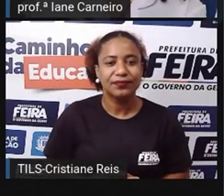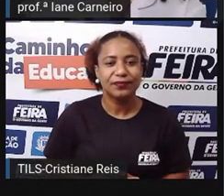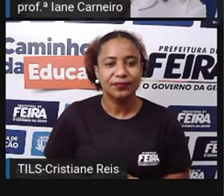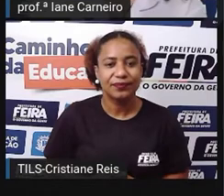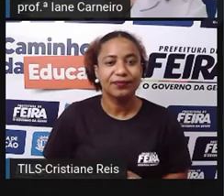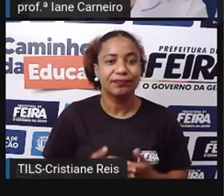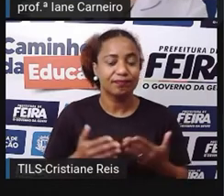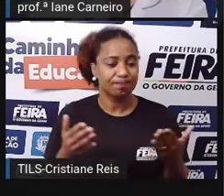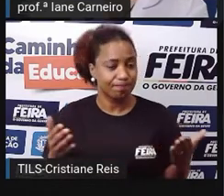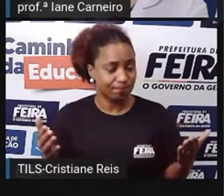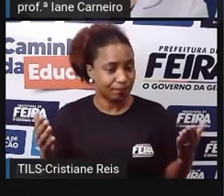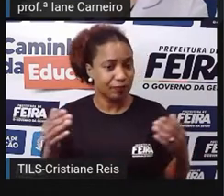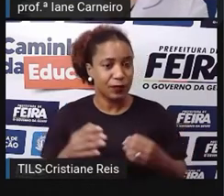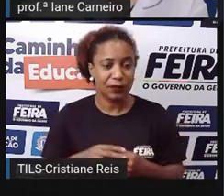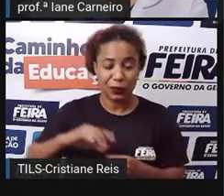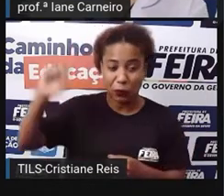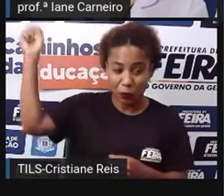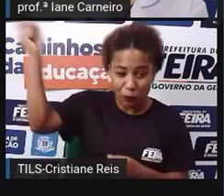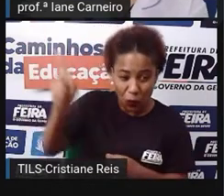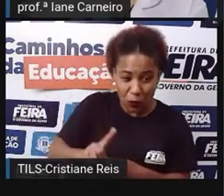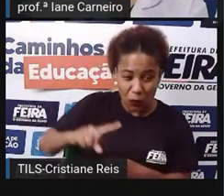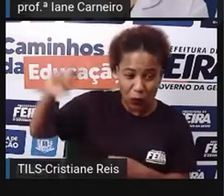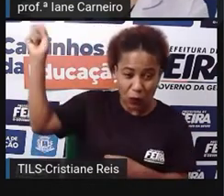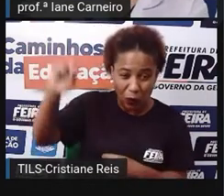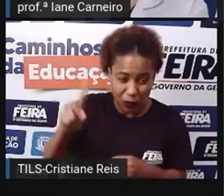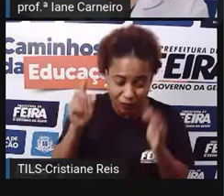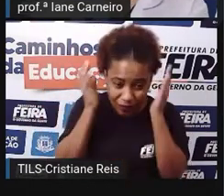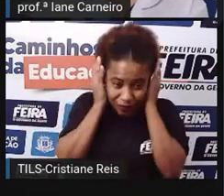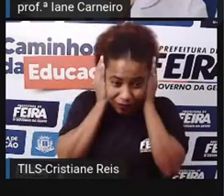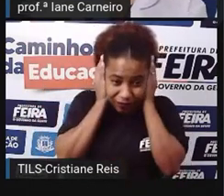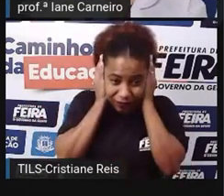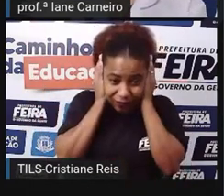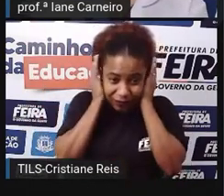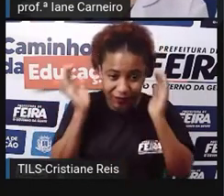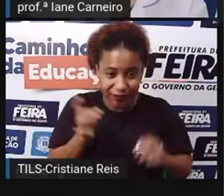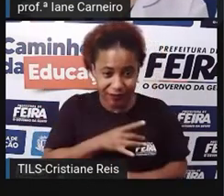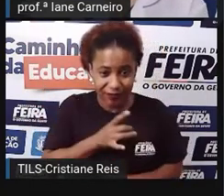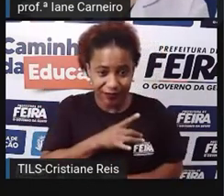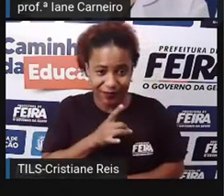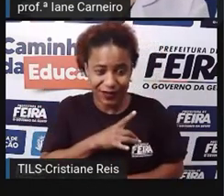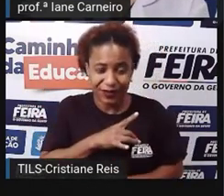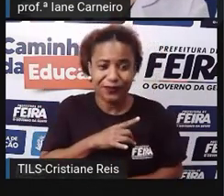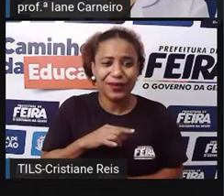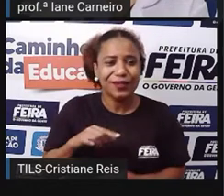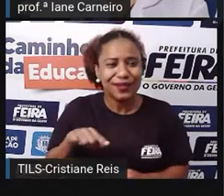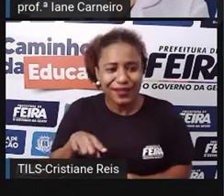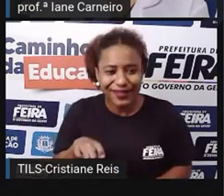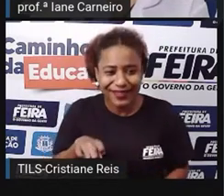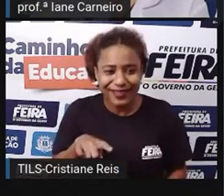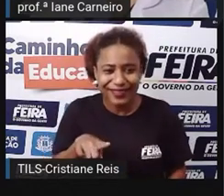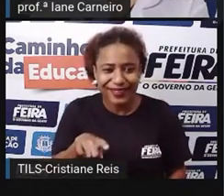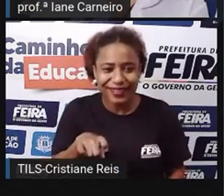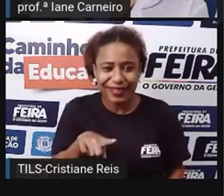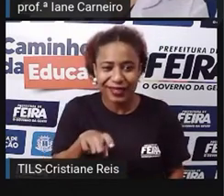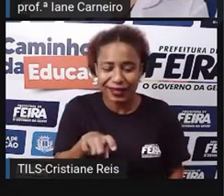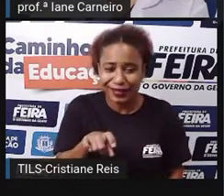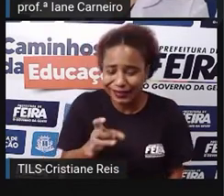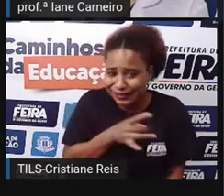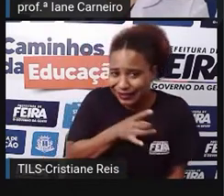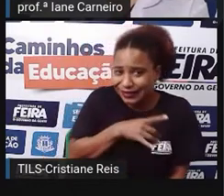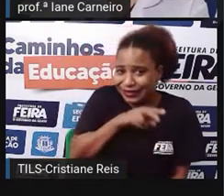Tinha medo de trovão. Minhoca para ela era cobra e nunca apanhava